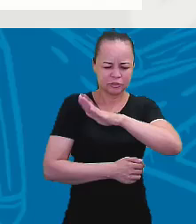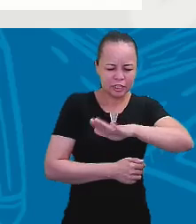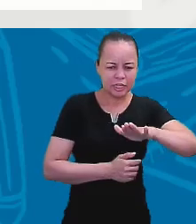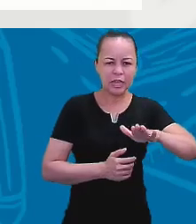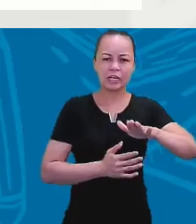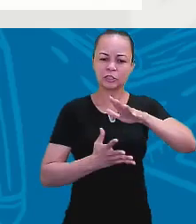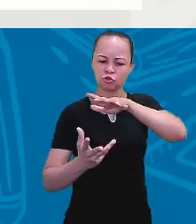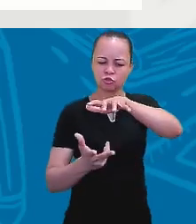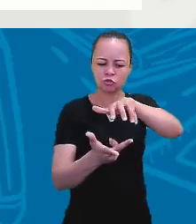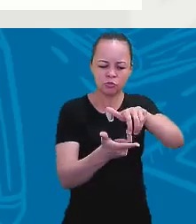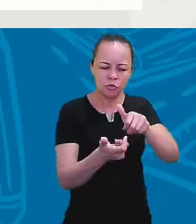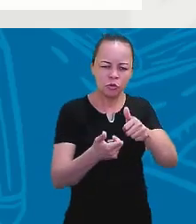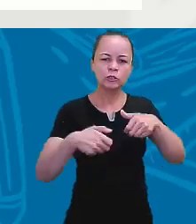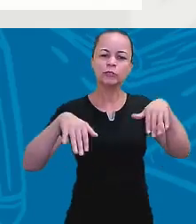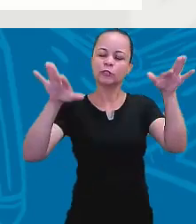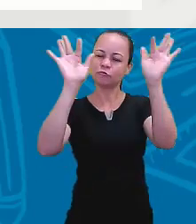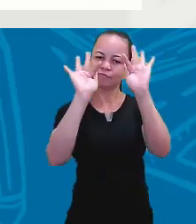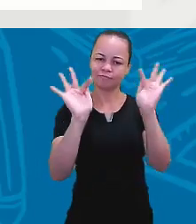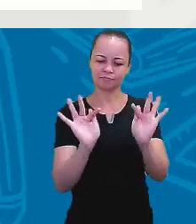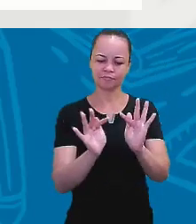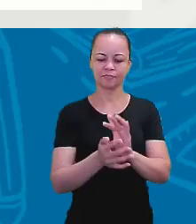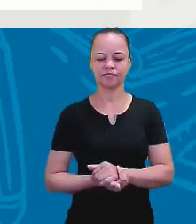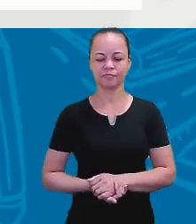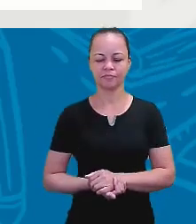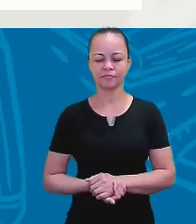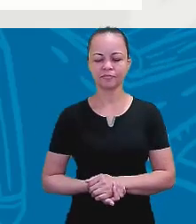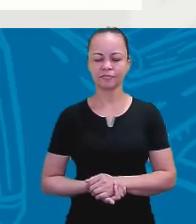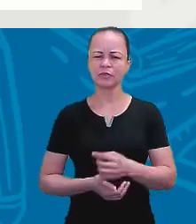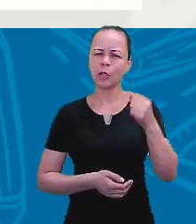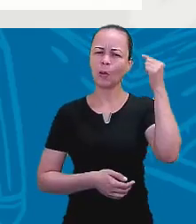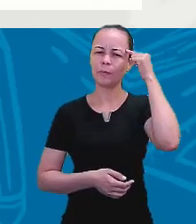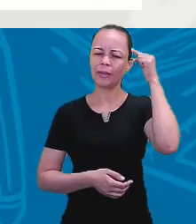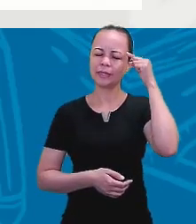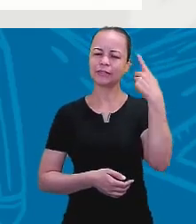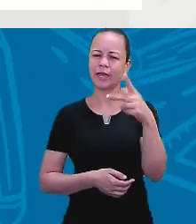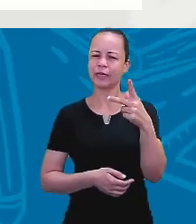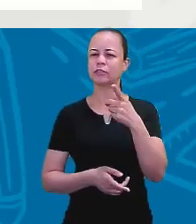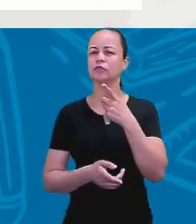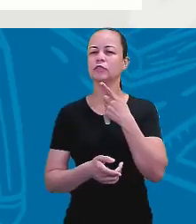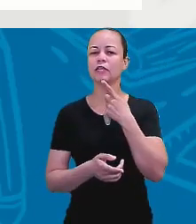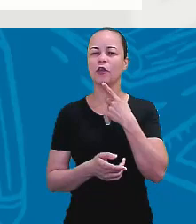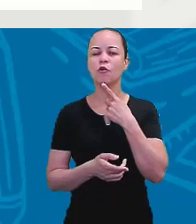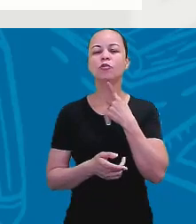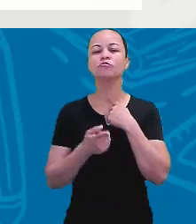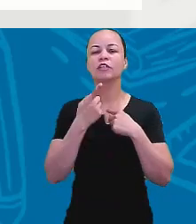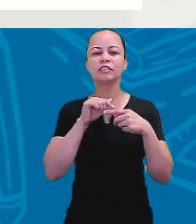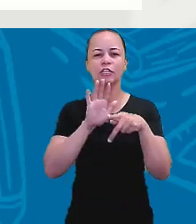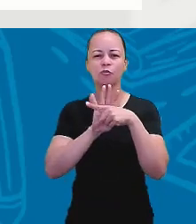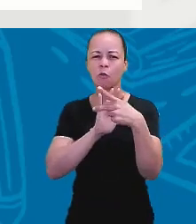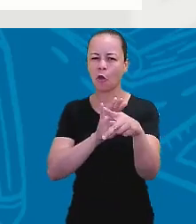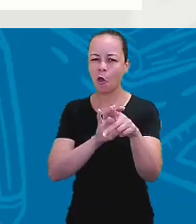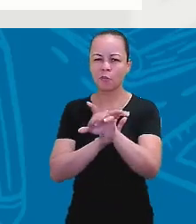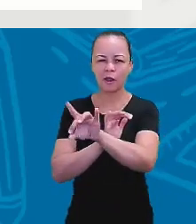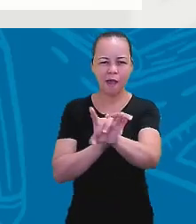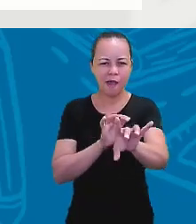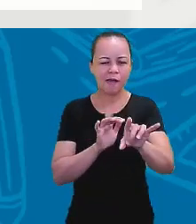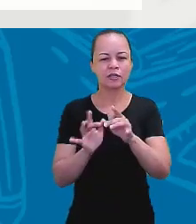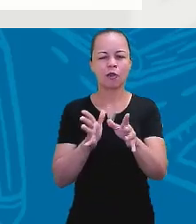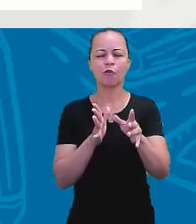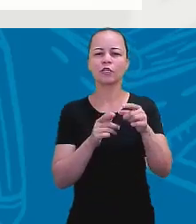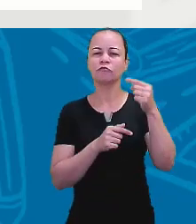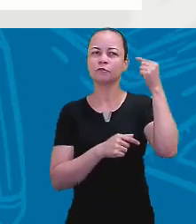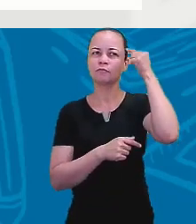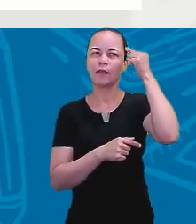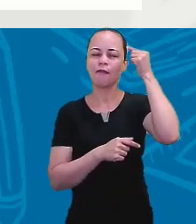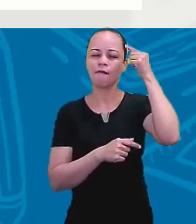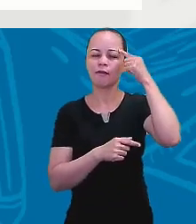sejam muito felizes. Então pensa aí direitinho, qual o seu desejo de Natal? O que você gostaria muito de ganhar? Tem que ser